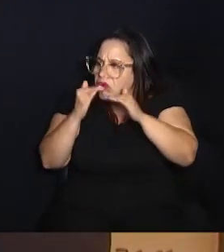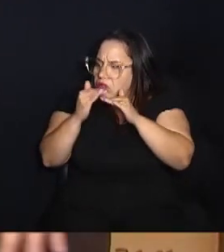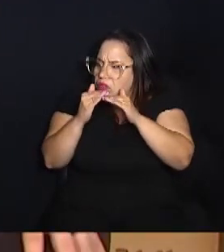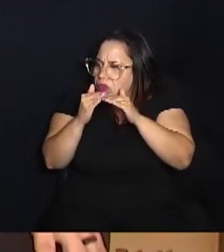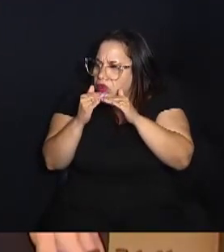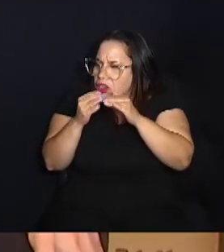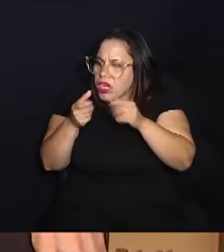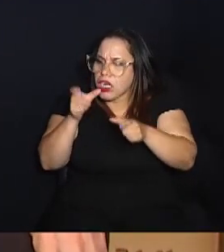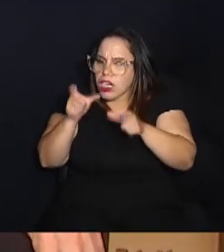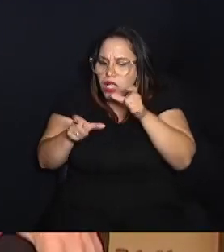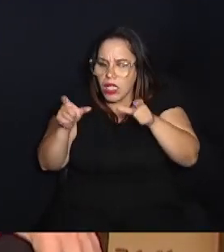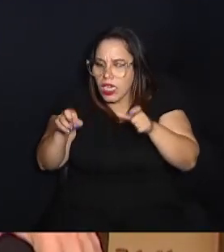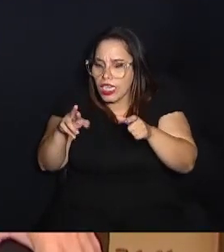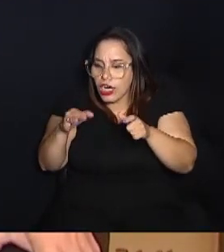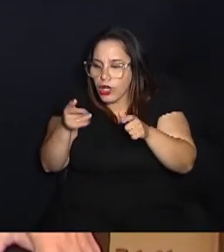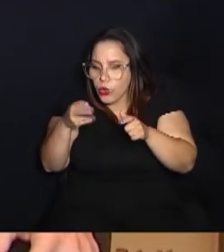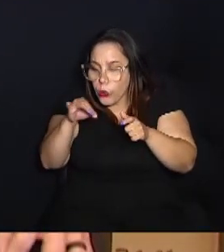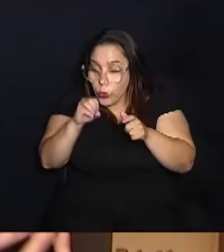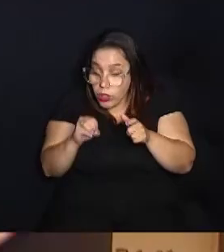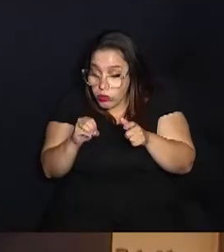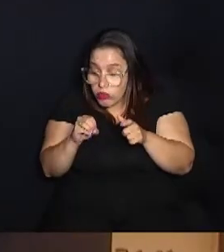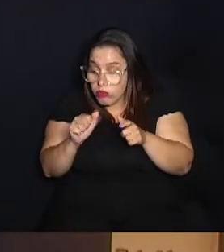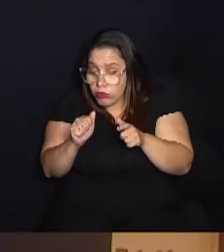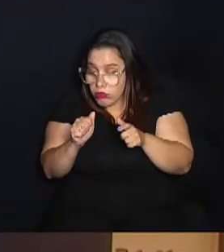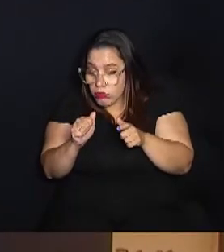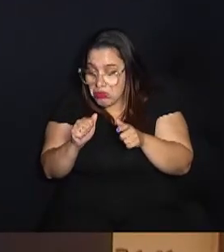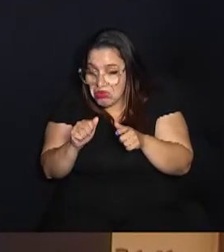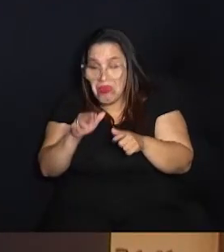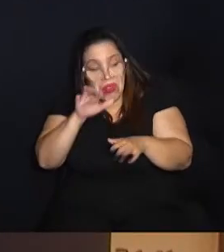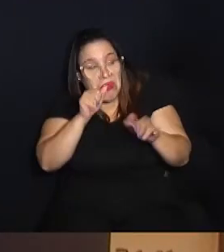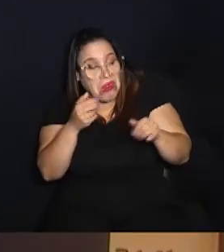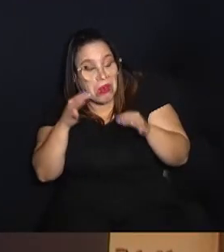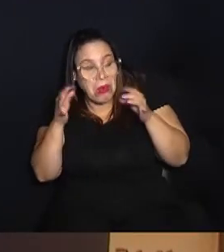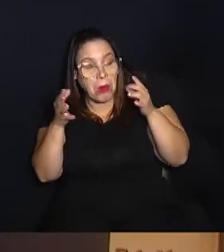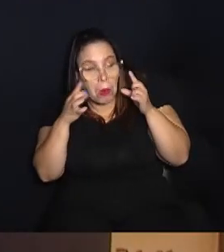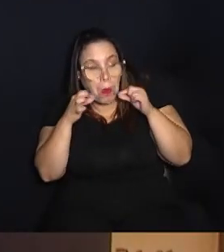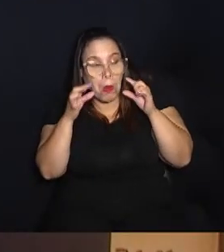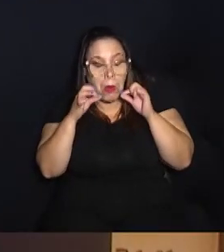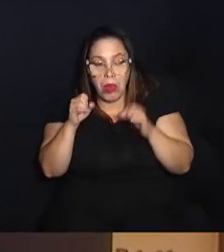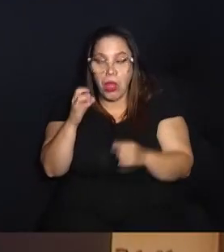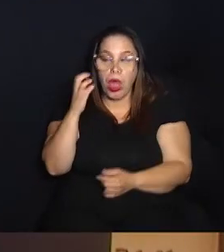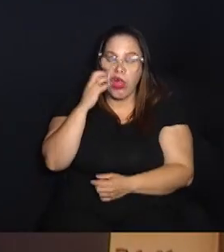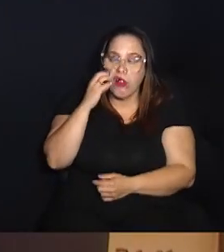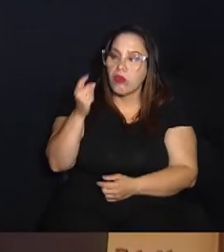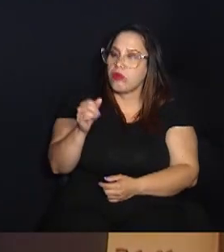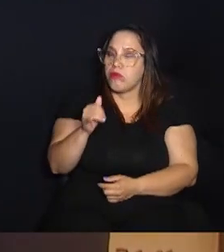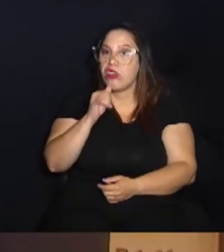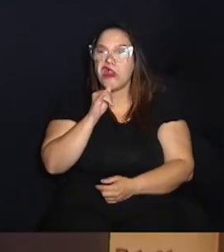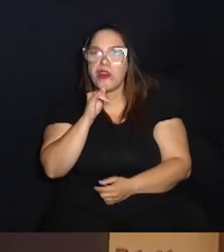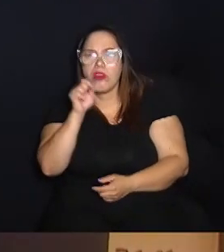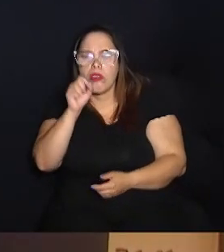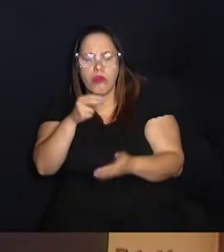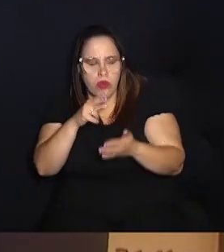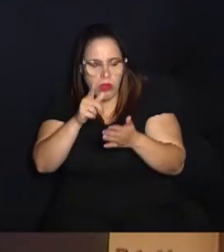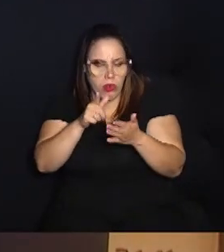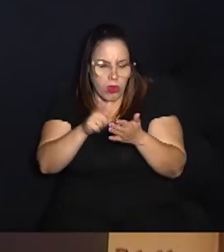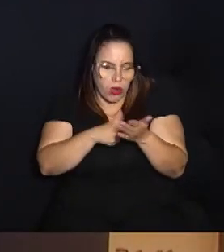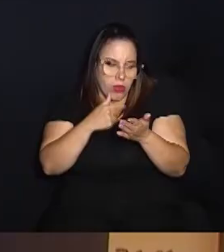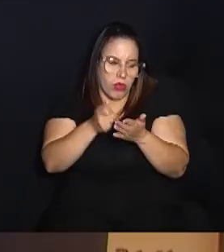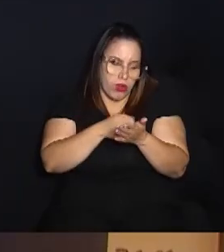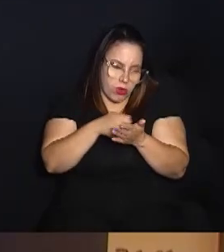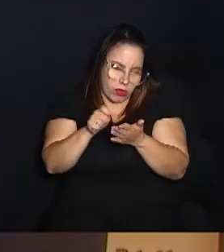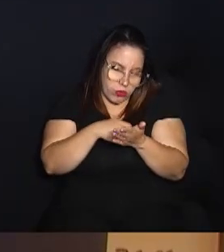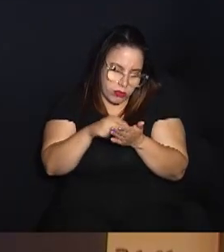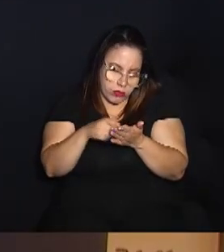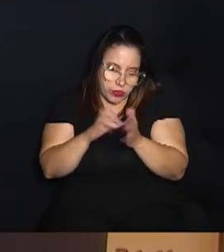essas palavras geradoras que realmente chama atenção, né? Chama atenção, André. Por exemplo, você vai fazer um trabalho de alfabetização com